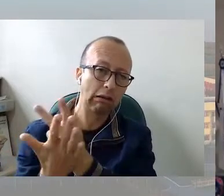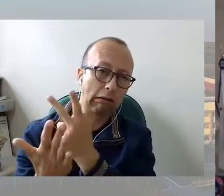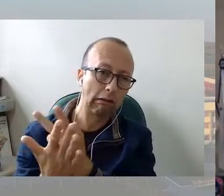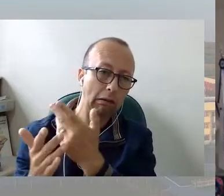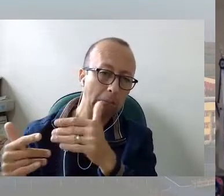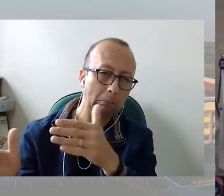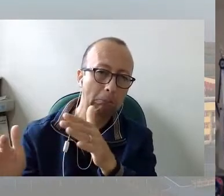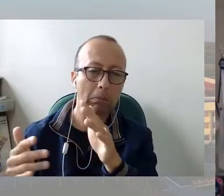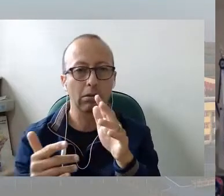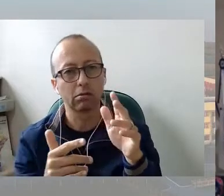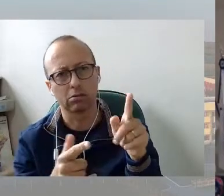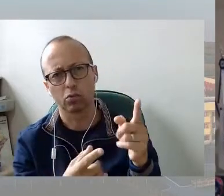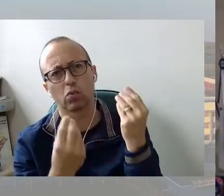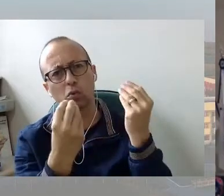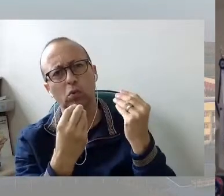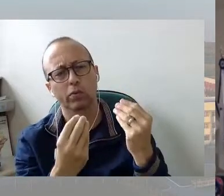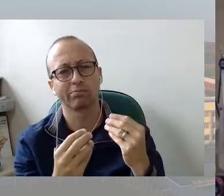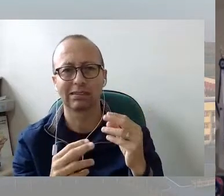Outra coisa,